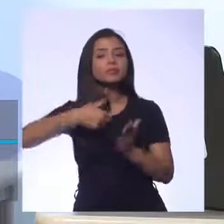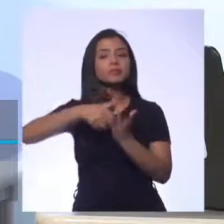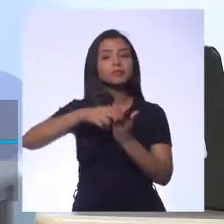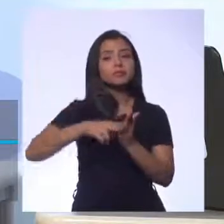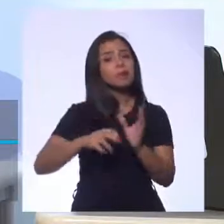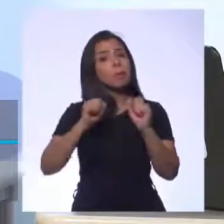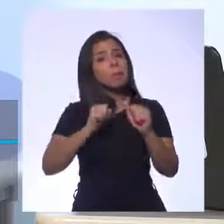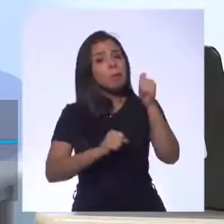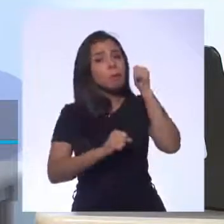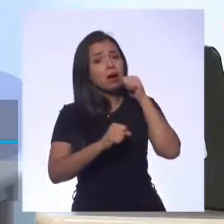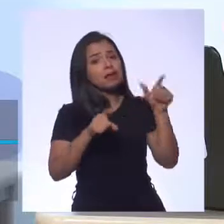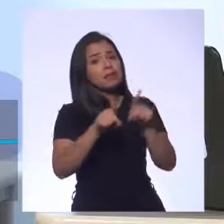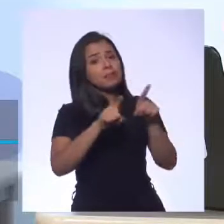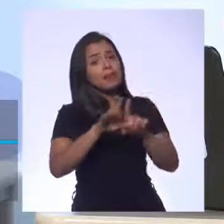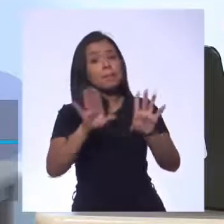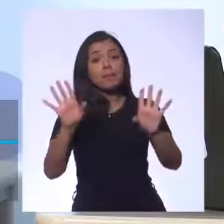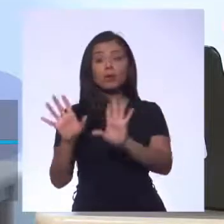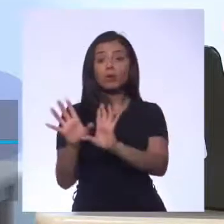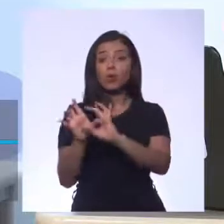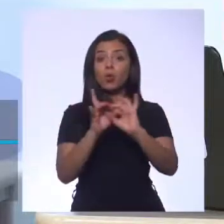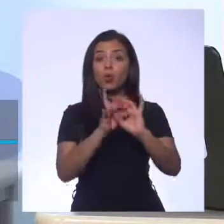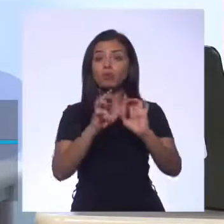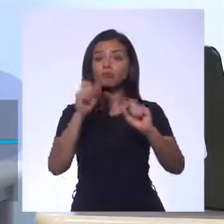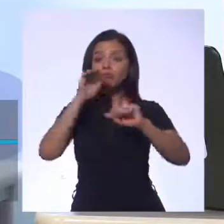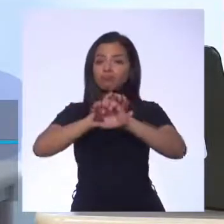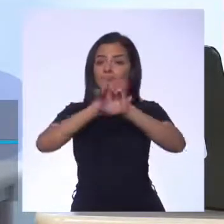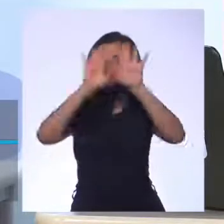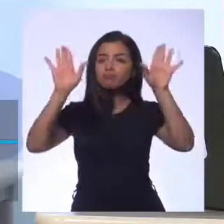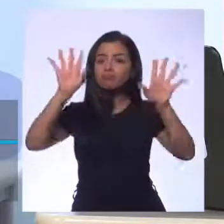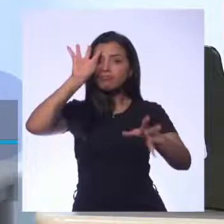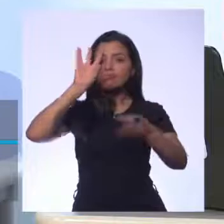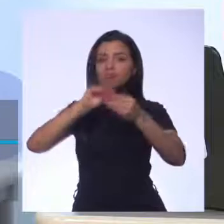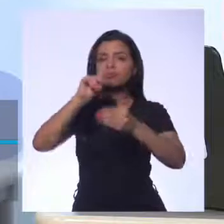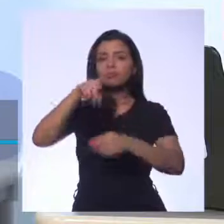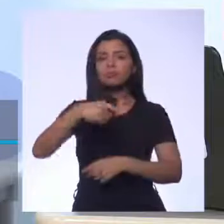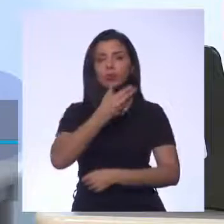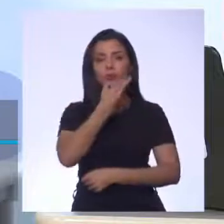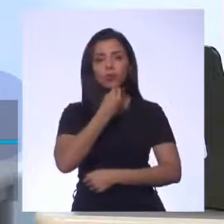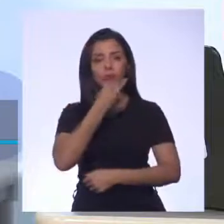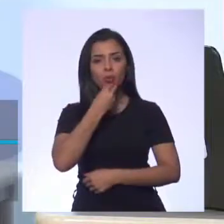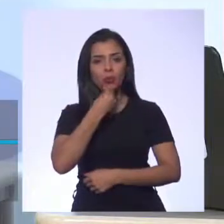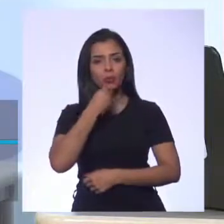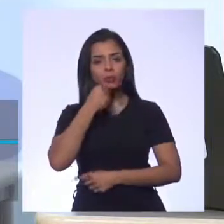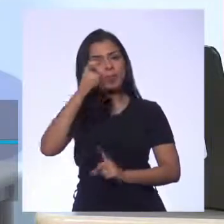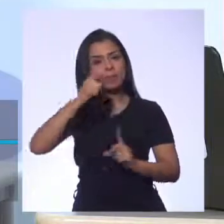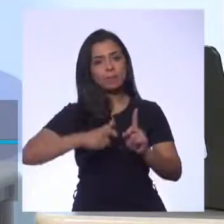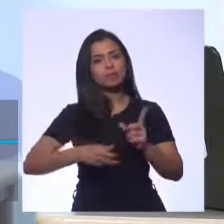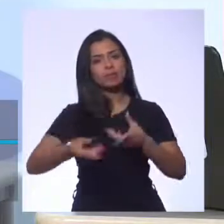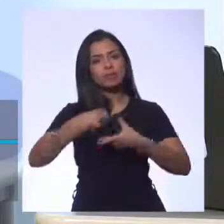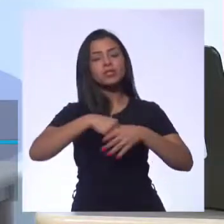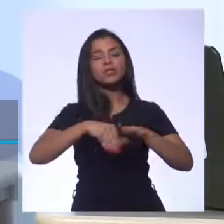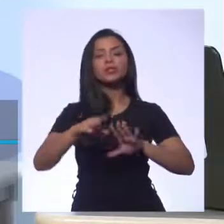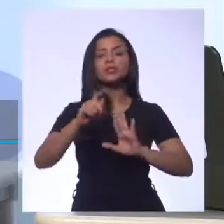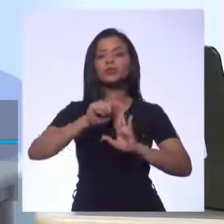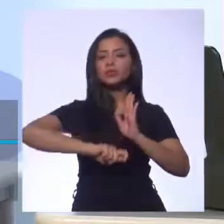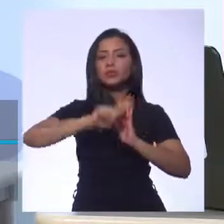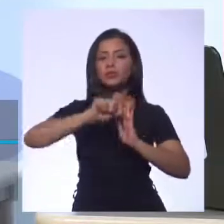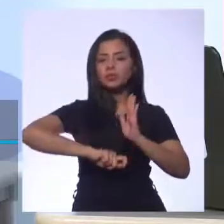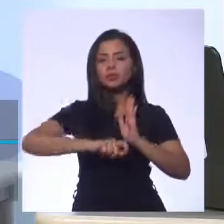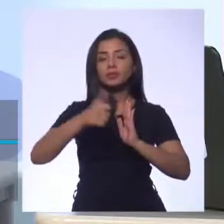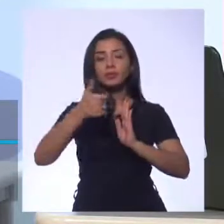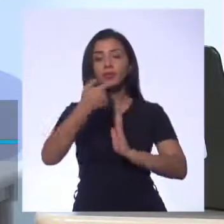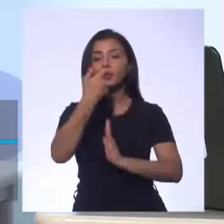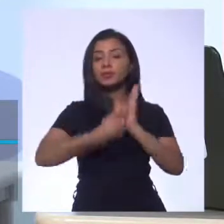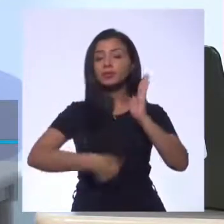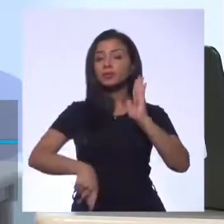poderia ser uma mulher, mas nesse contexto aí fica bem evidente a parte mais que seria um homem. Tá? Então, esse seria esse o recurso utilizado ali, um texto